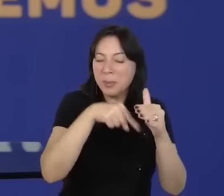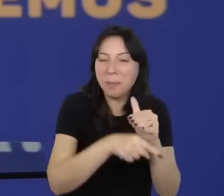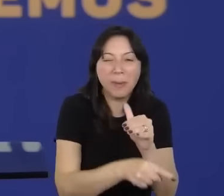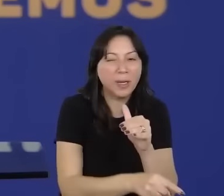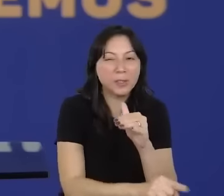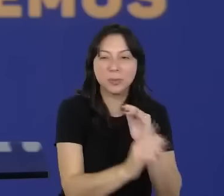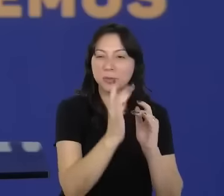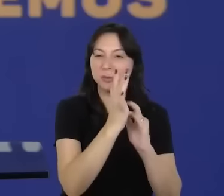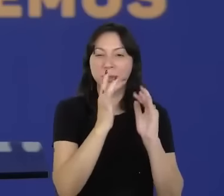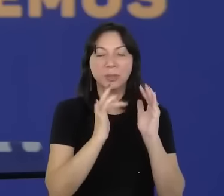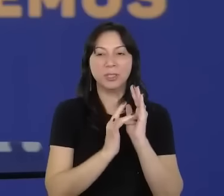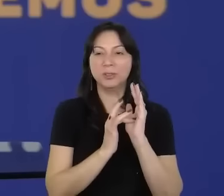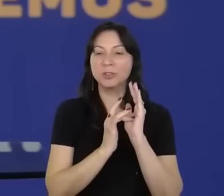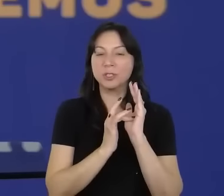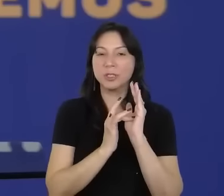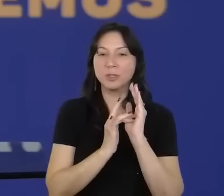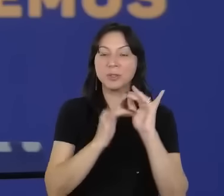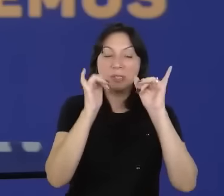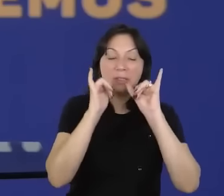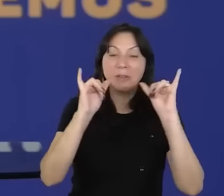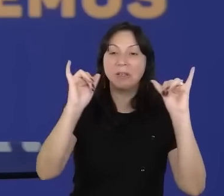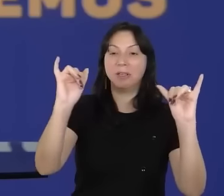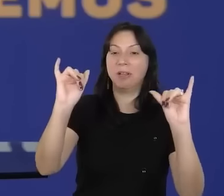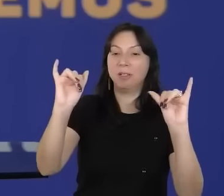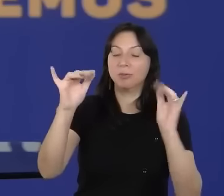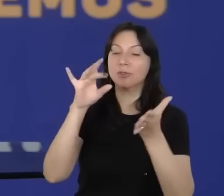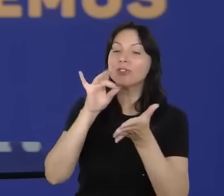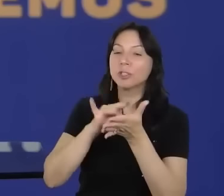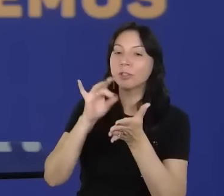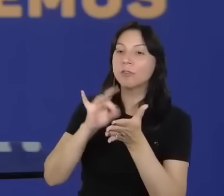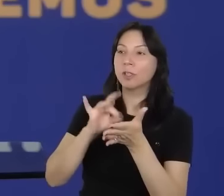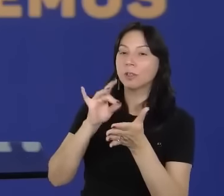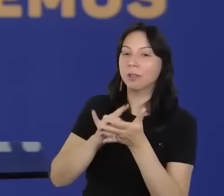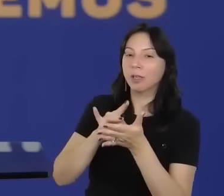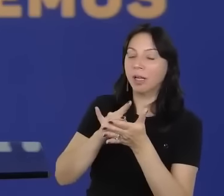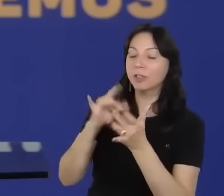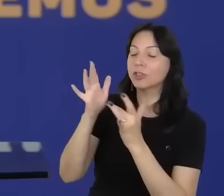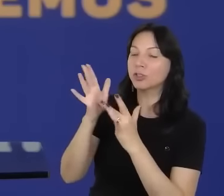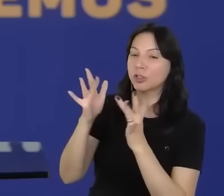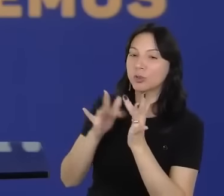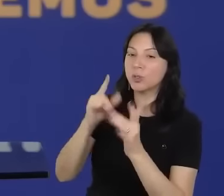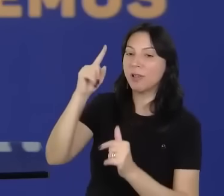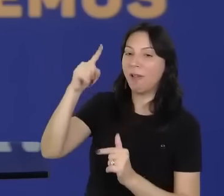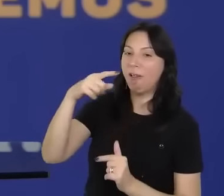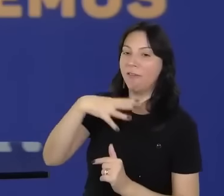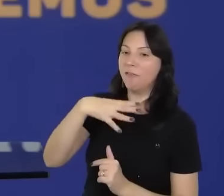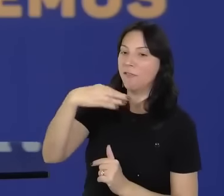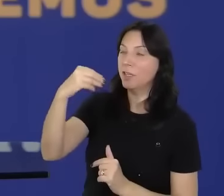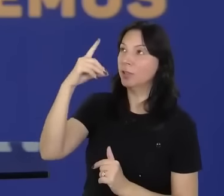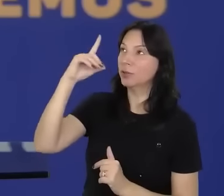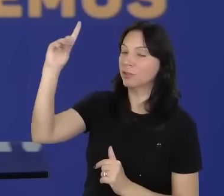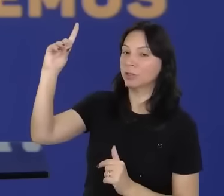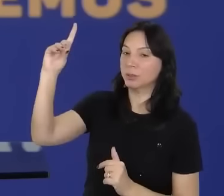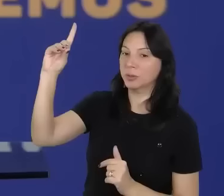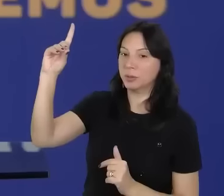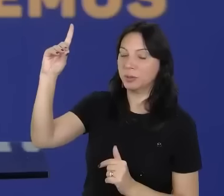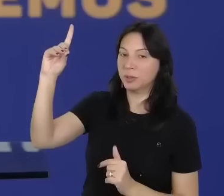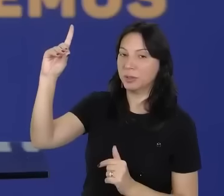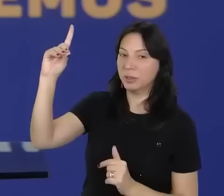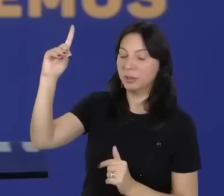declaram verdadeiramente és filho de Deus sabe por que Deus